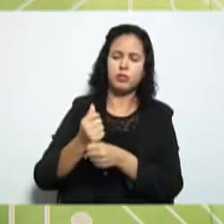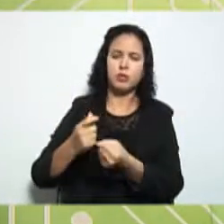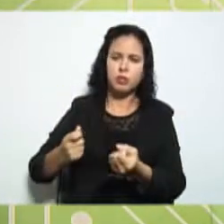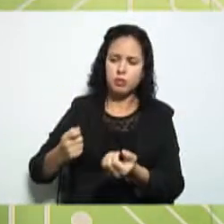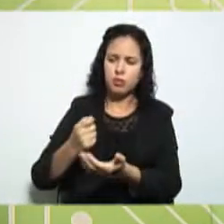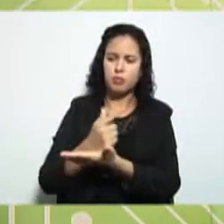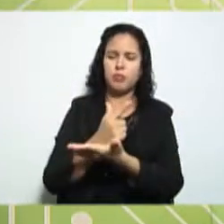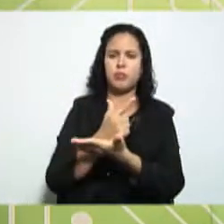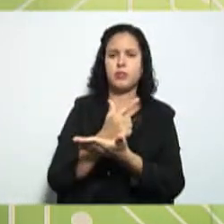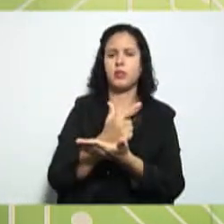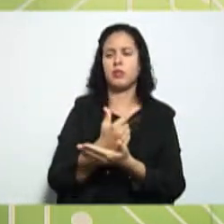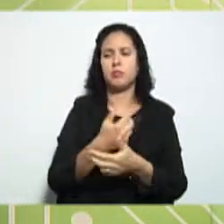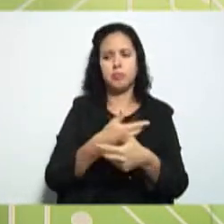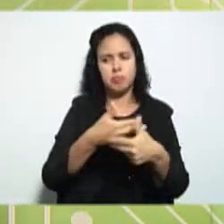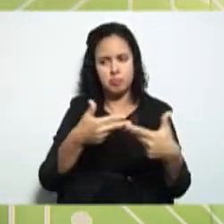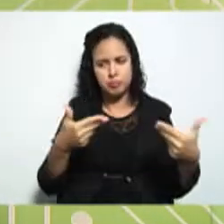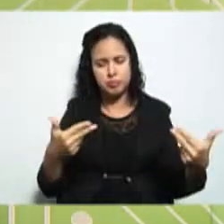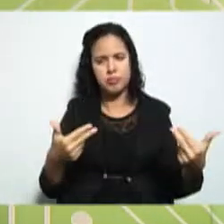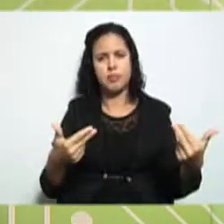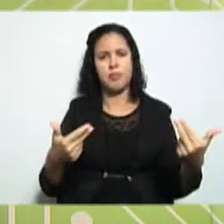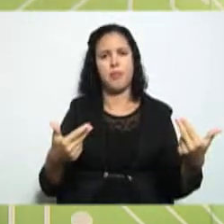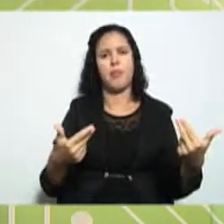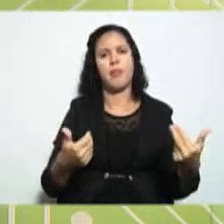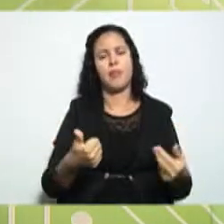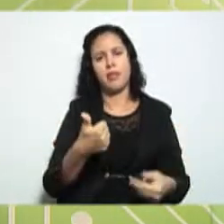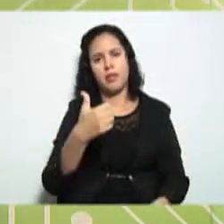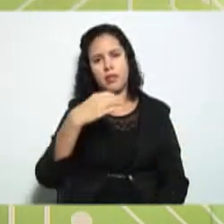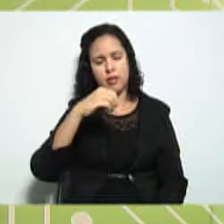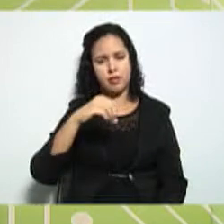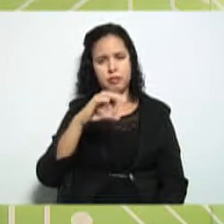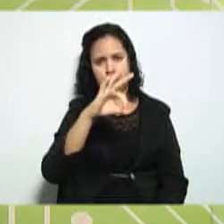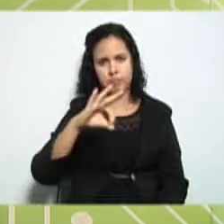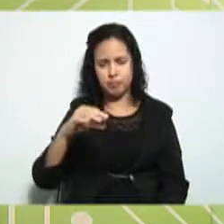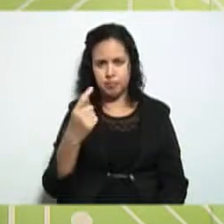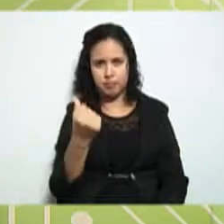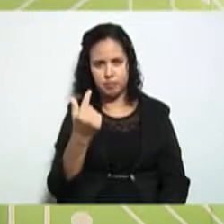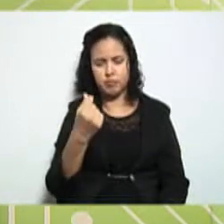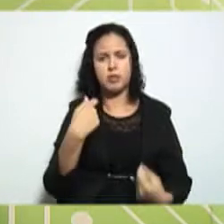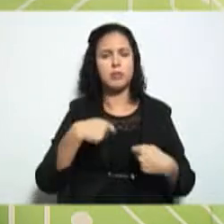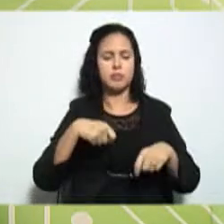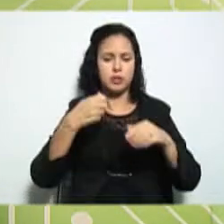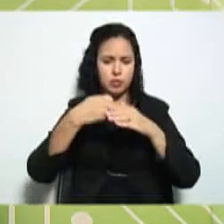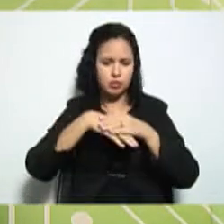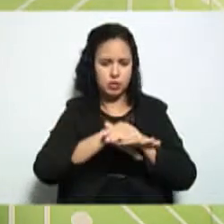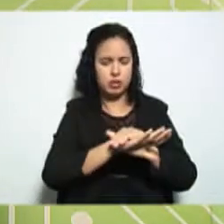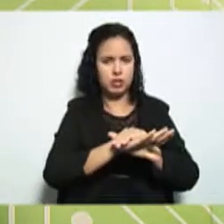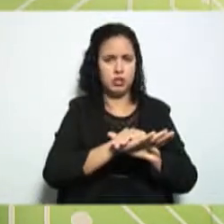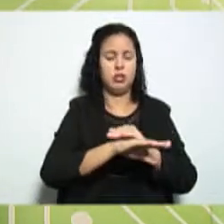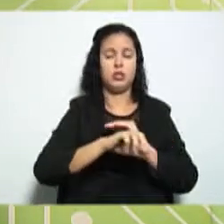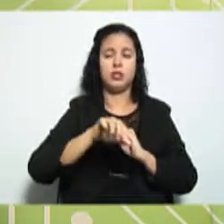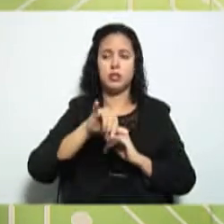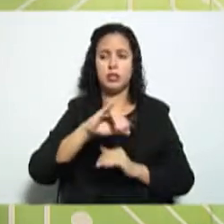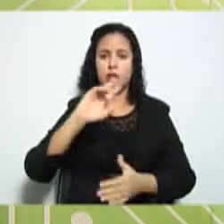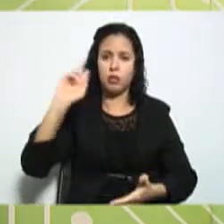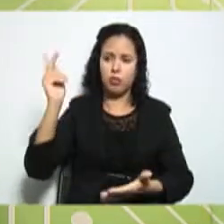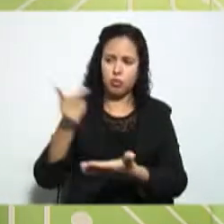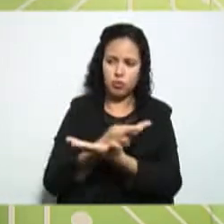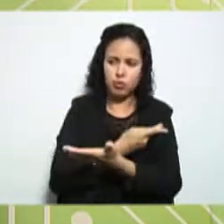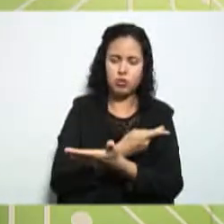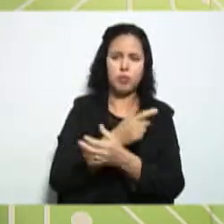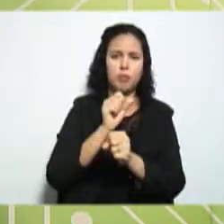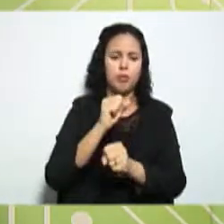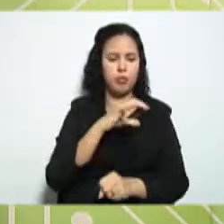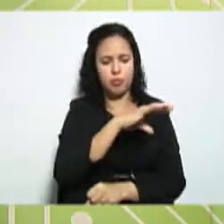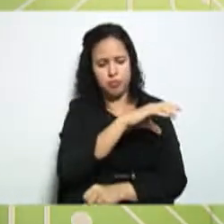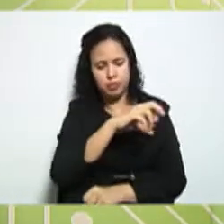precisa arcar com custos judiciais. Esse fundo de reserva, ele tem uma função emergencial e está previsto em lei também quais são os casos que ele